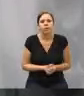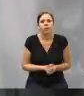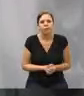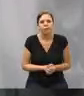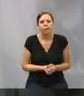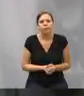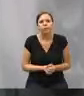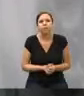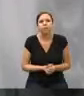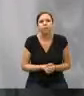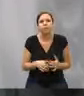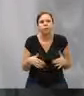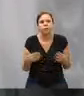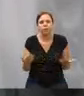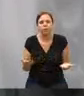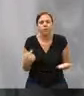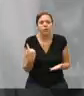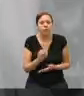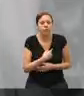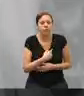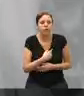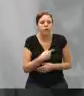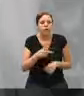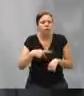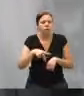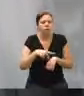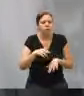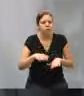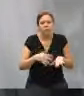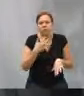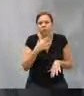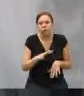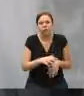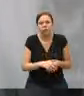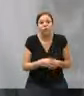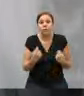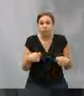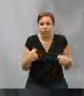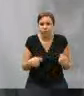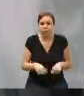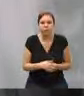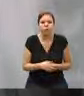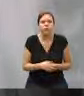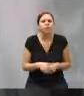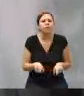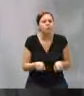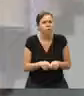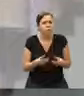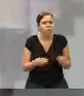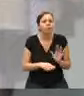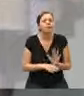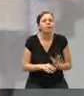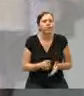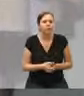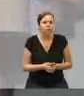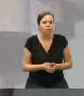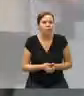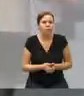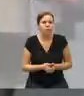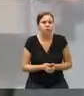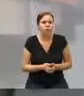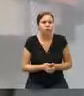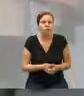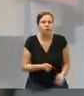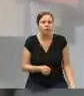E aí, quando a gente está num país que não conhece, precisa exatamente dessa ajuda. Muita ajuda,